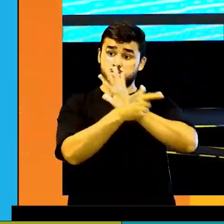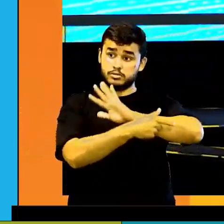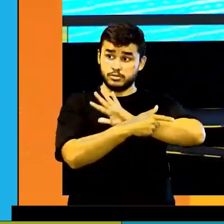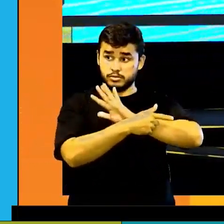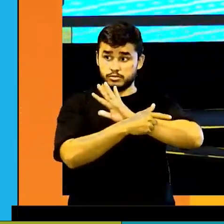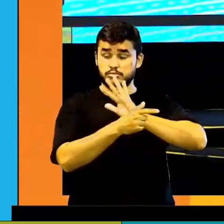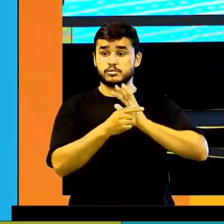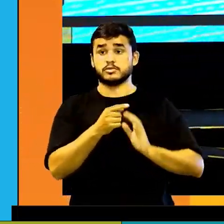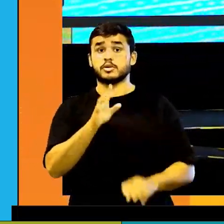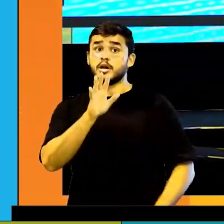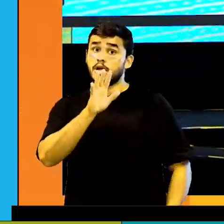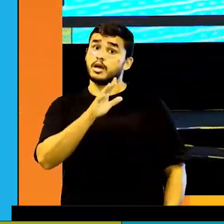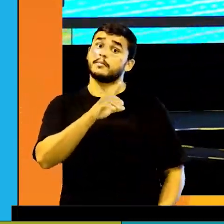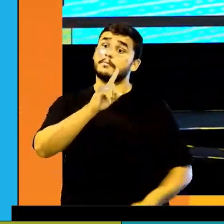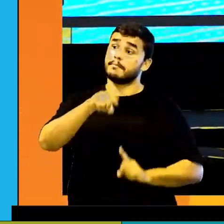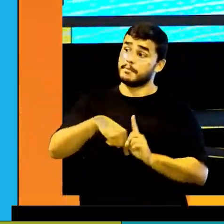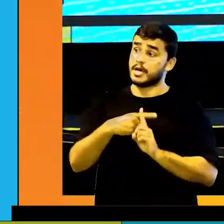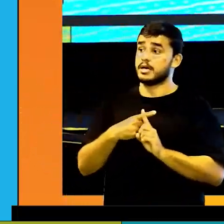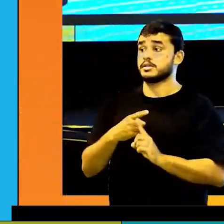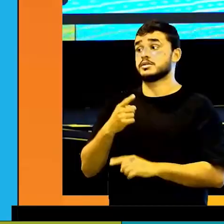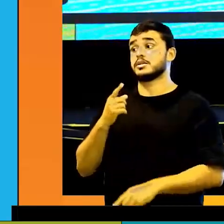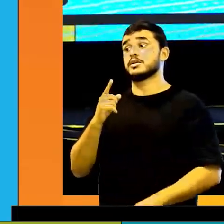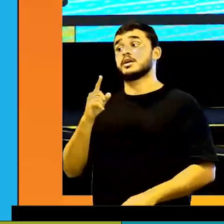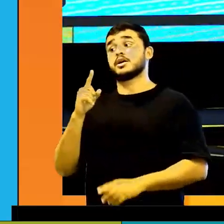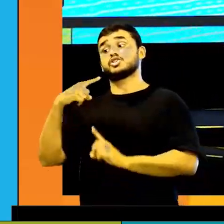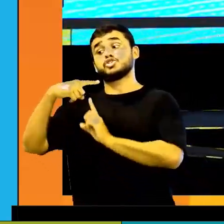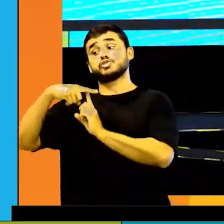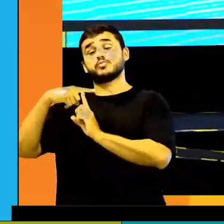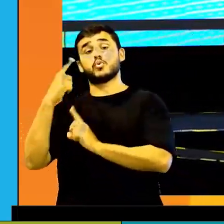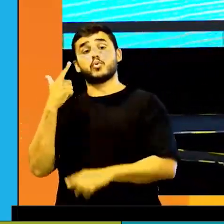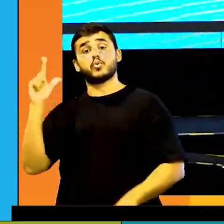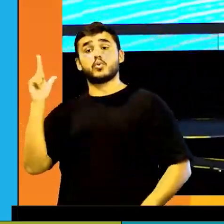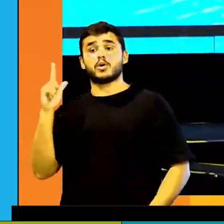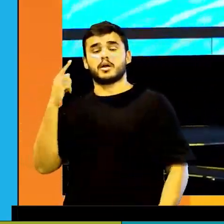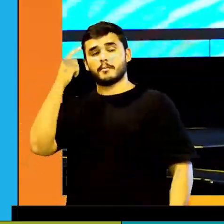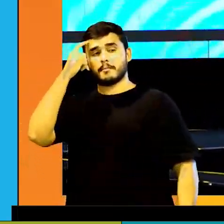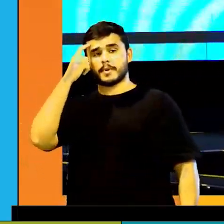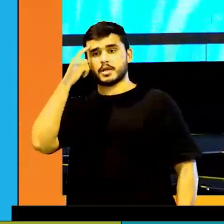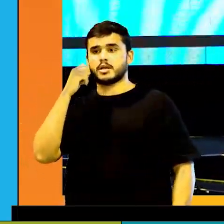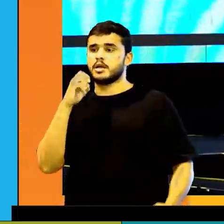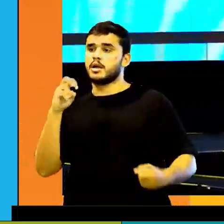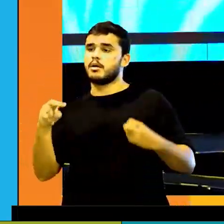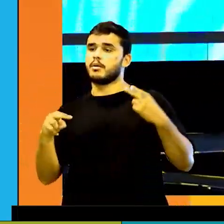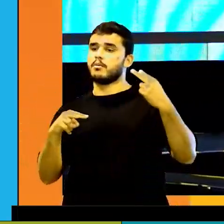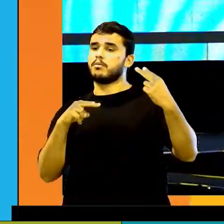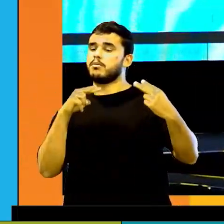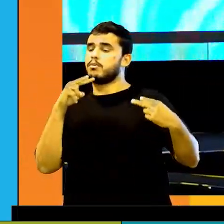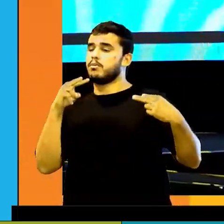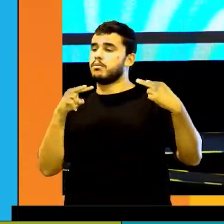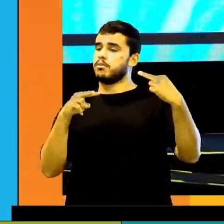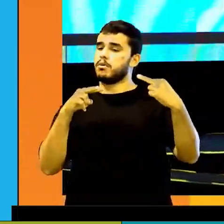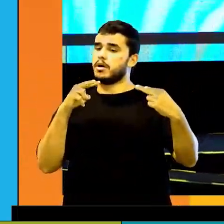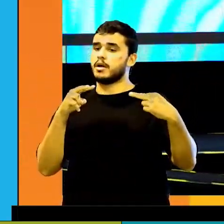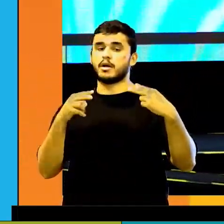referir a uma relação amorosa entre duas pessoas. Tá rolando romance ali, Ou pode usar a palavra